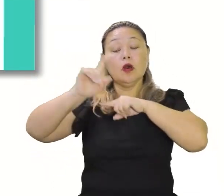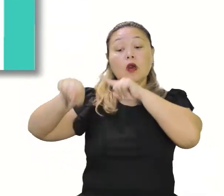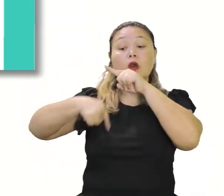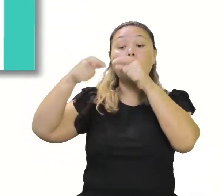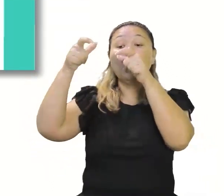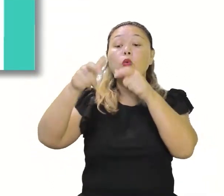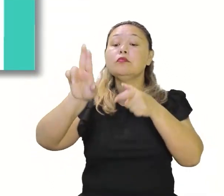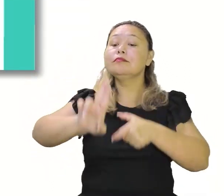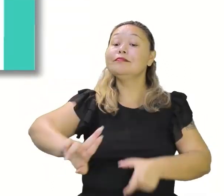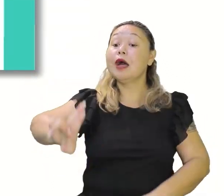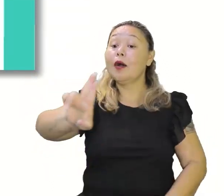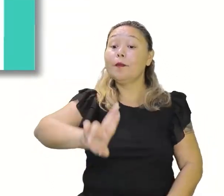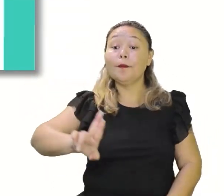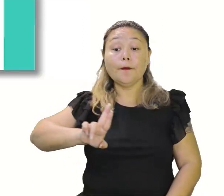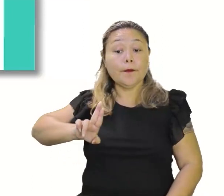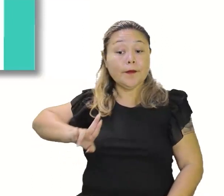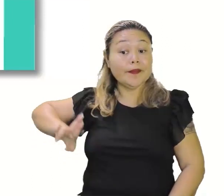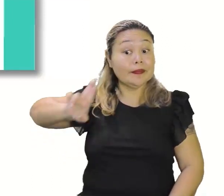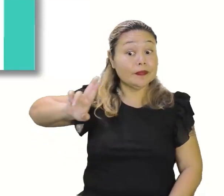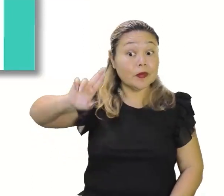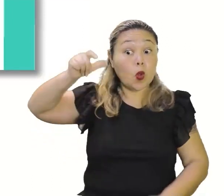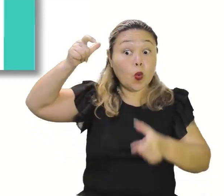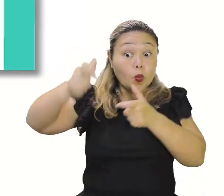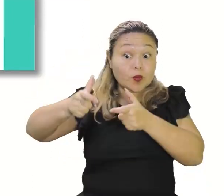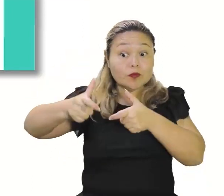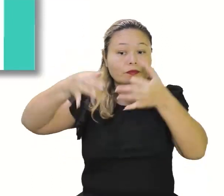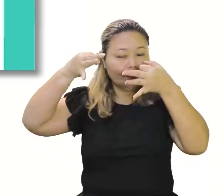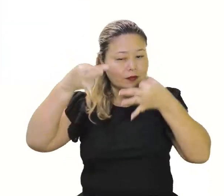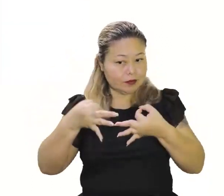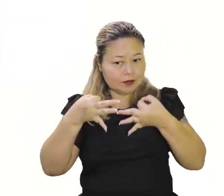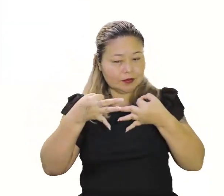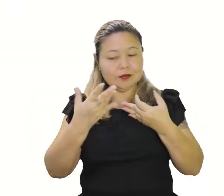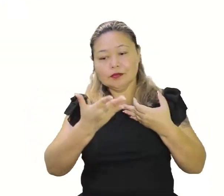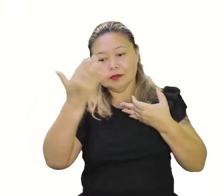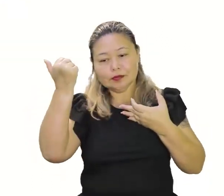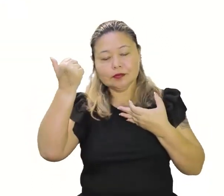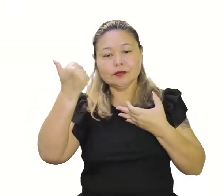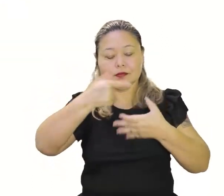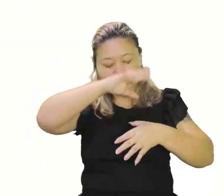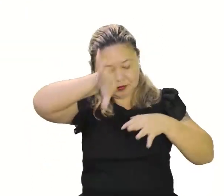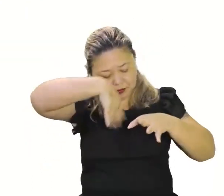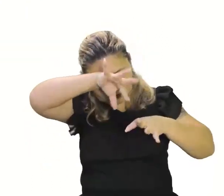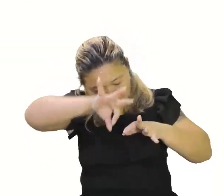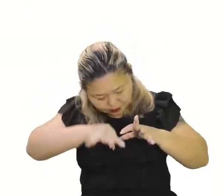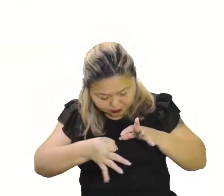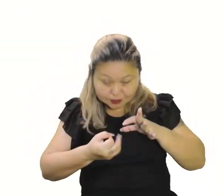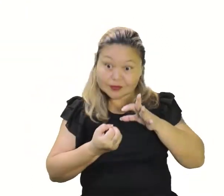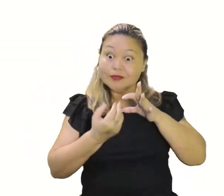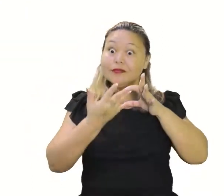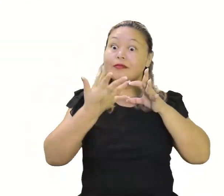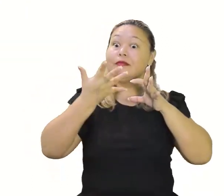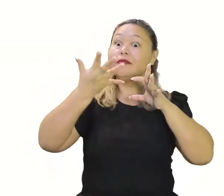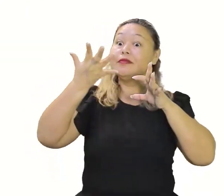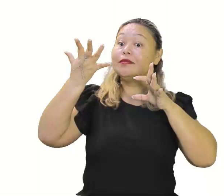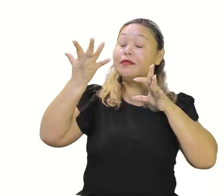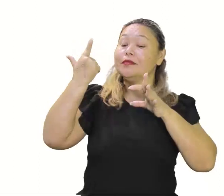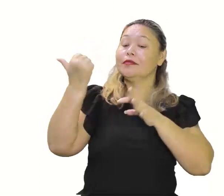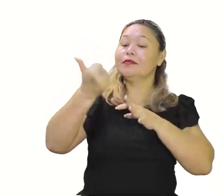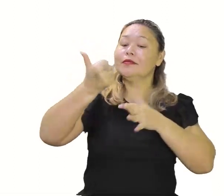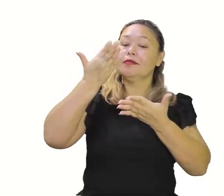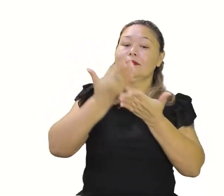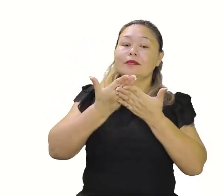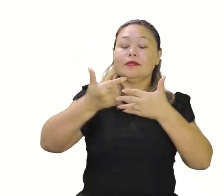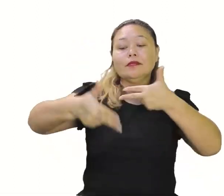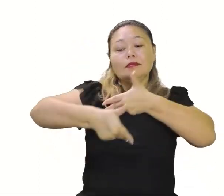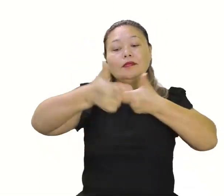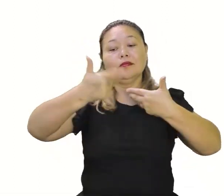a gente aplica, certo? Certinho. Vamos lá? Saindo da cartola mágica, nossa primeira aula de